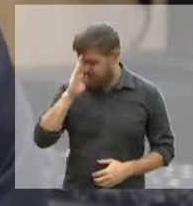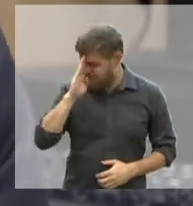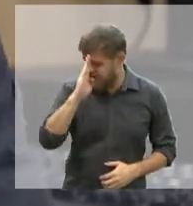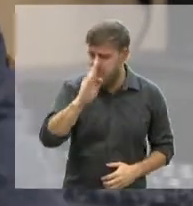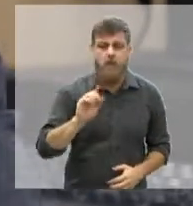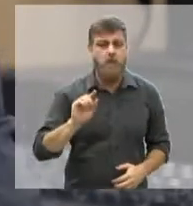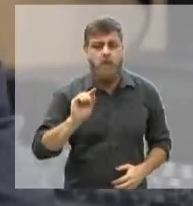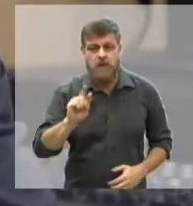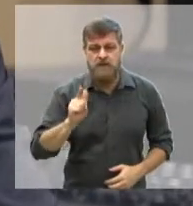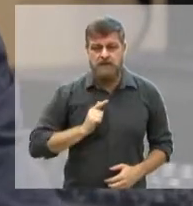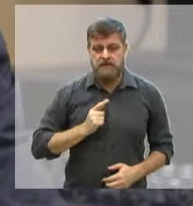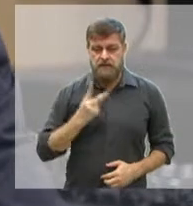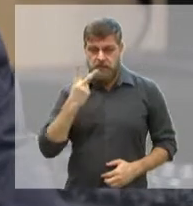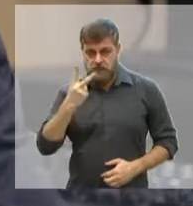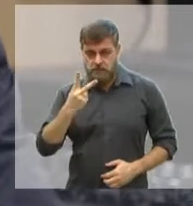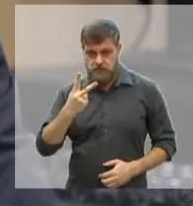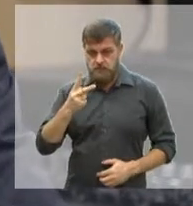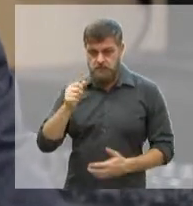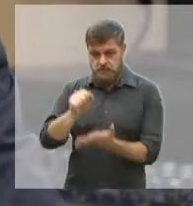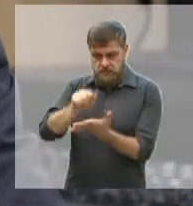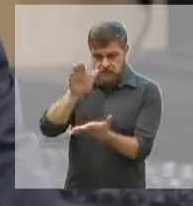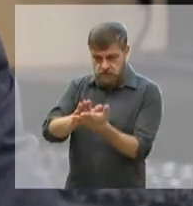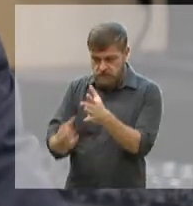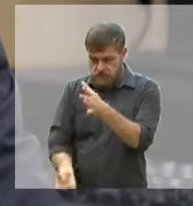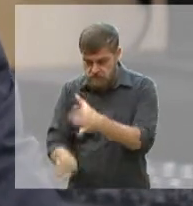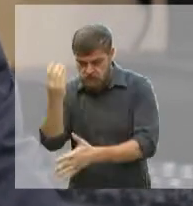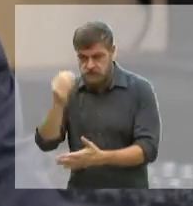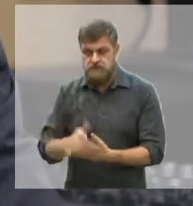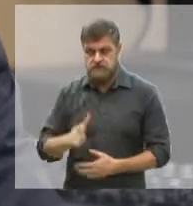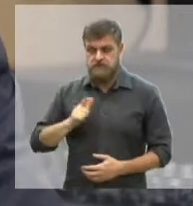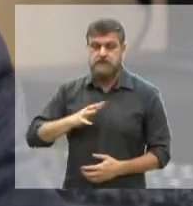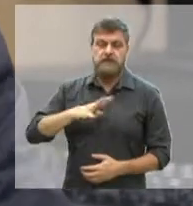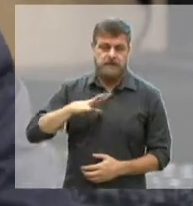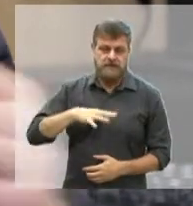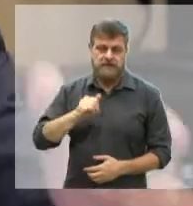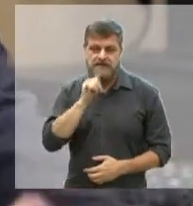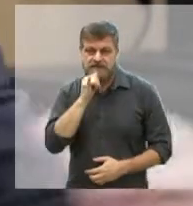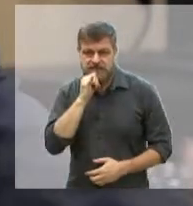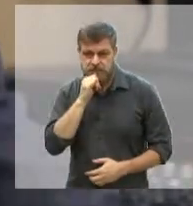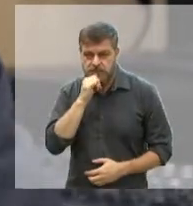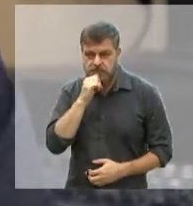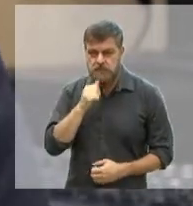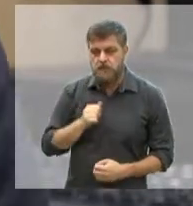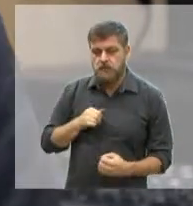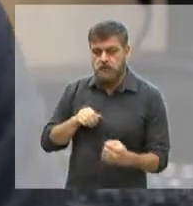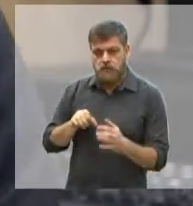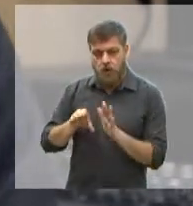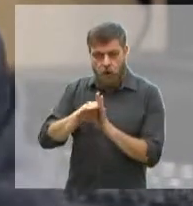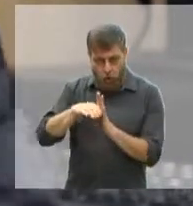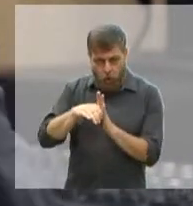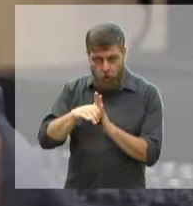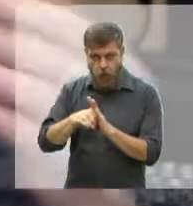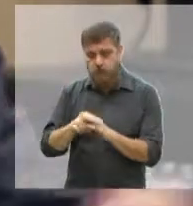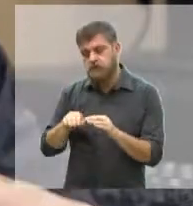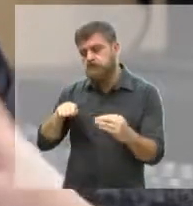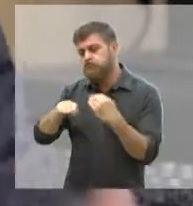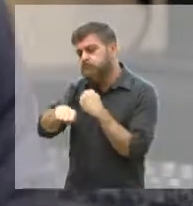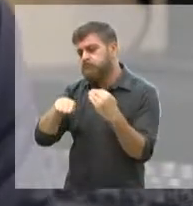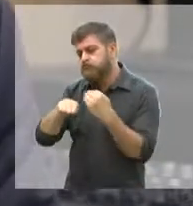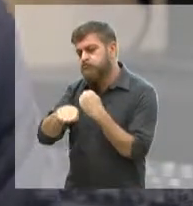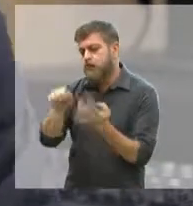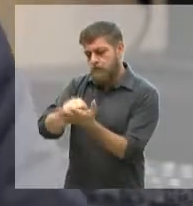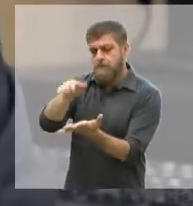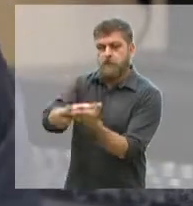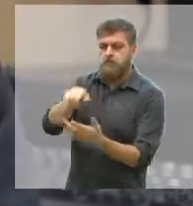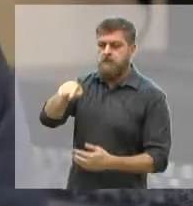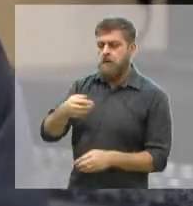é o seguinte: você tem dois tipos de infração que podem ser cometidos e autuados na cidade. Uma são as infrações do Código de Trânsito, multa. A multa que eu, você, todo mundo que está